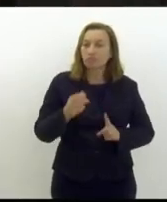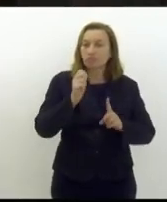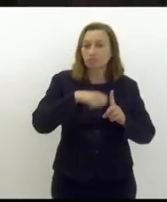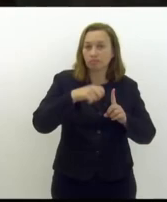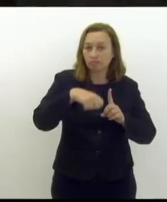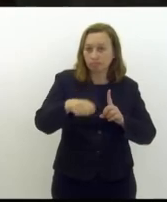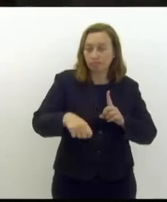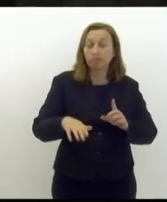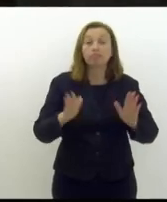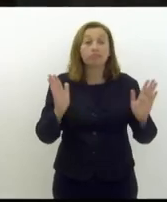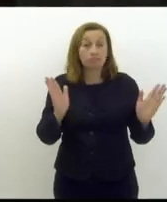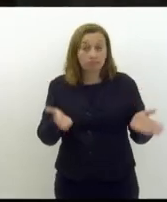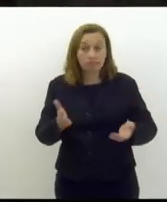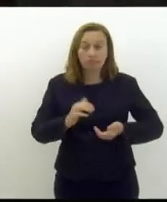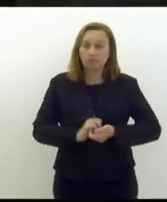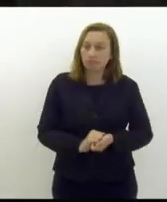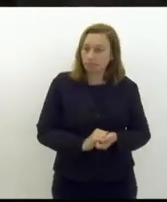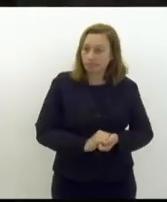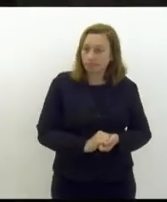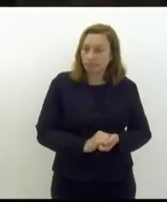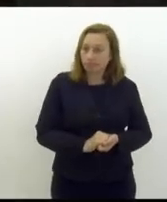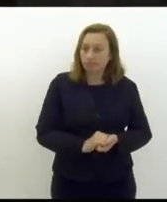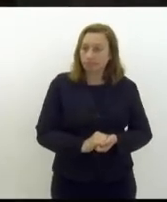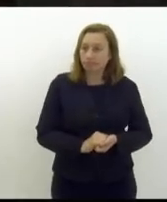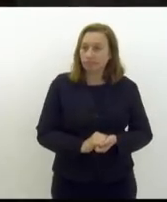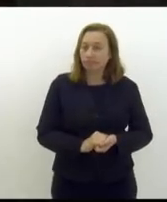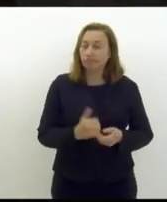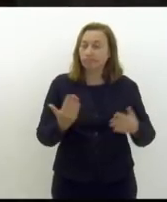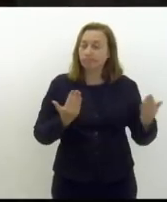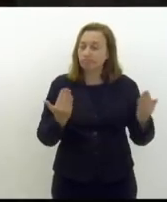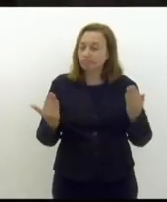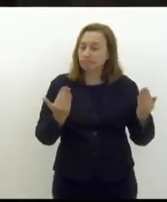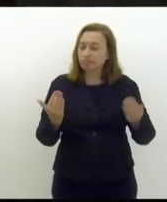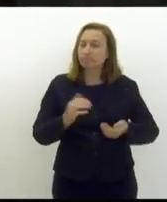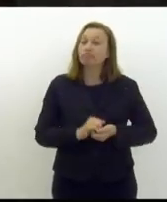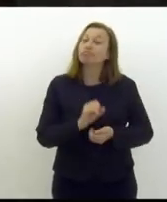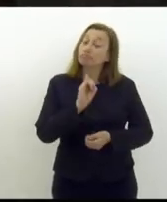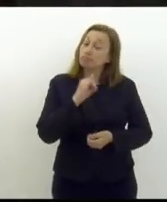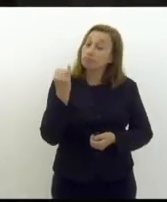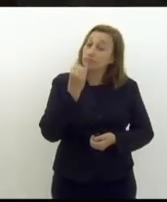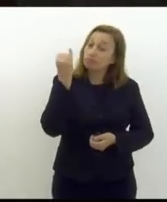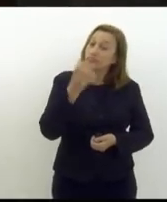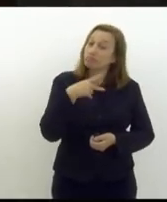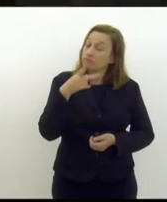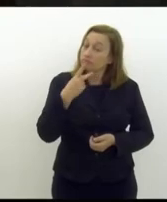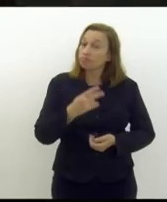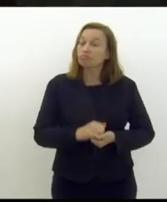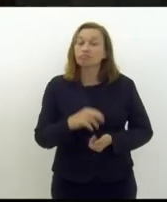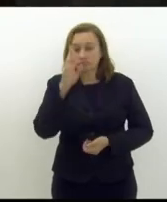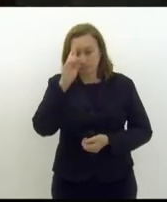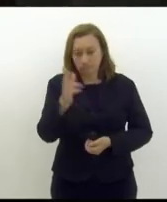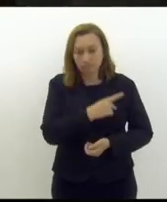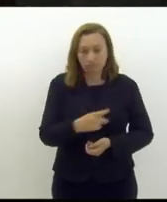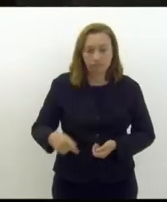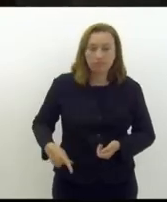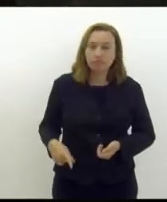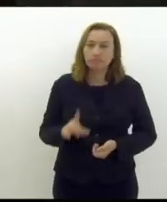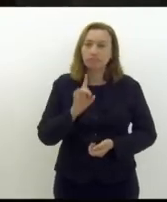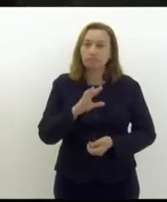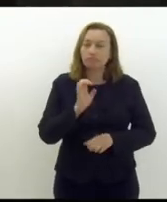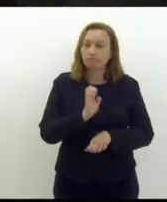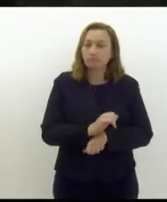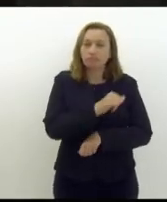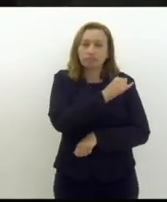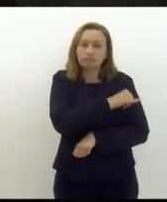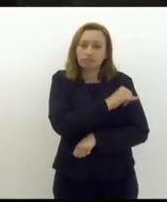agora ainda é título comparativo é importante ressaltar senhor presidente que apenas o